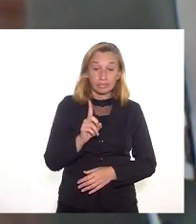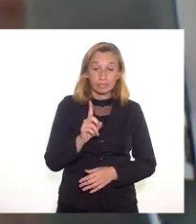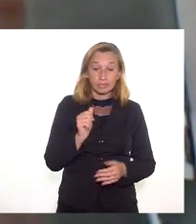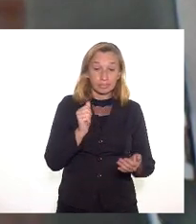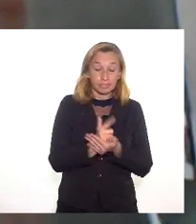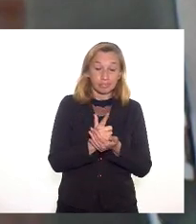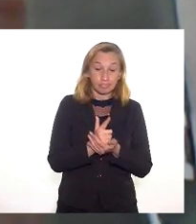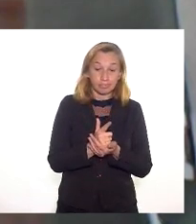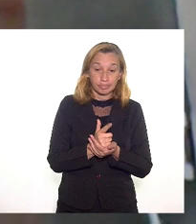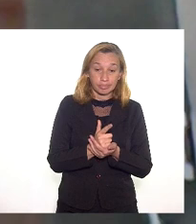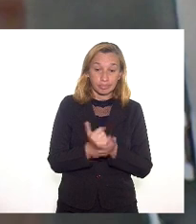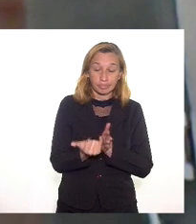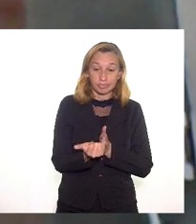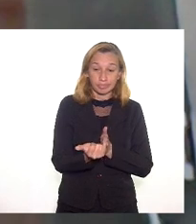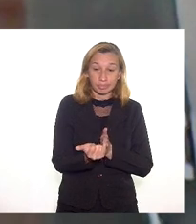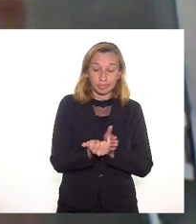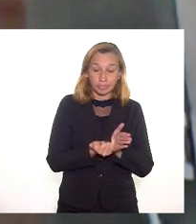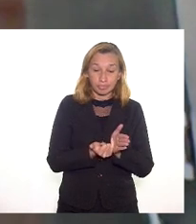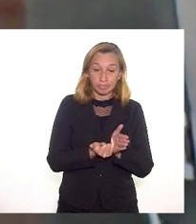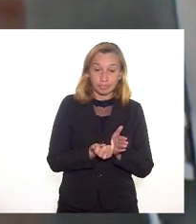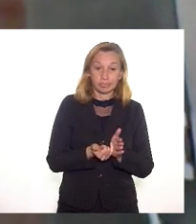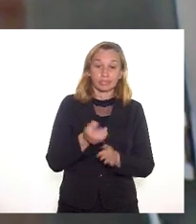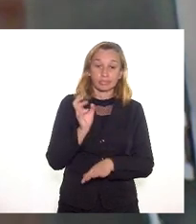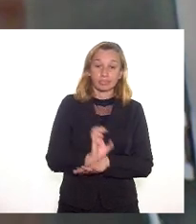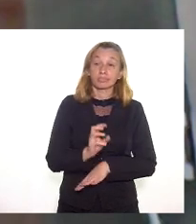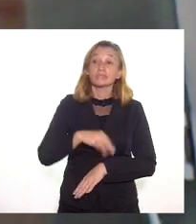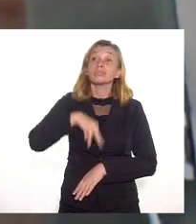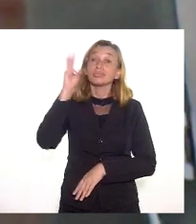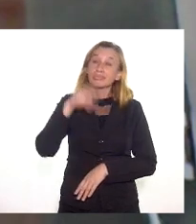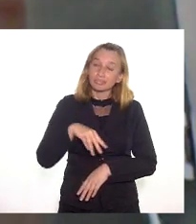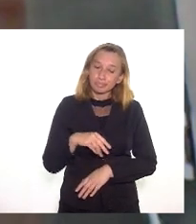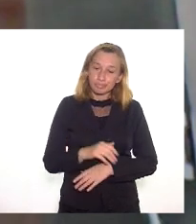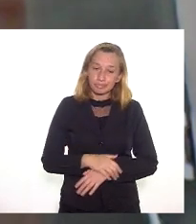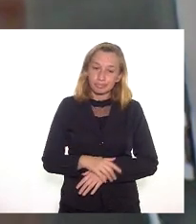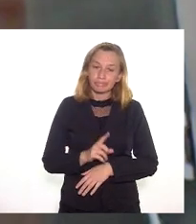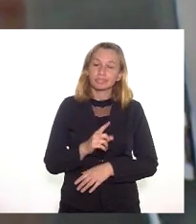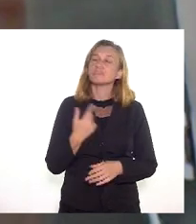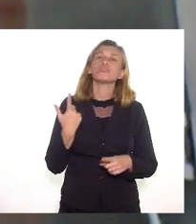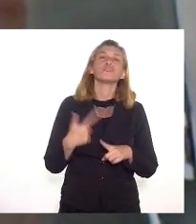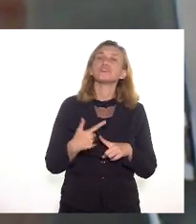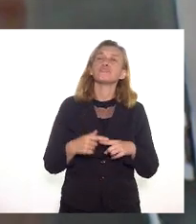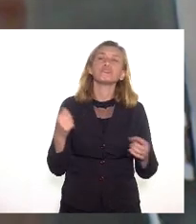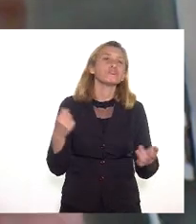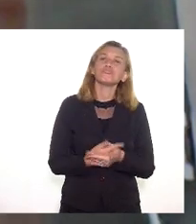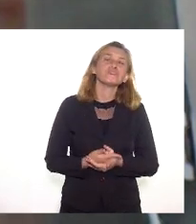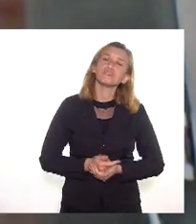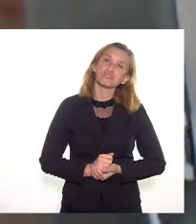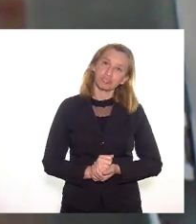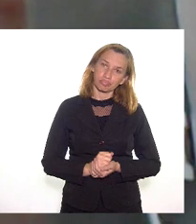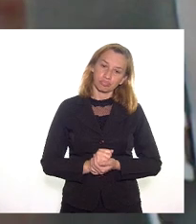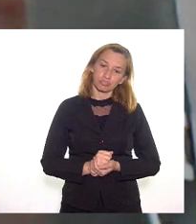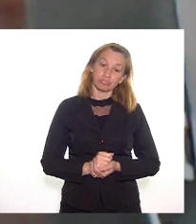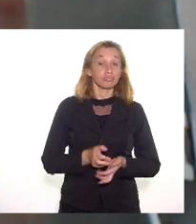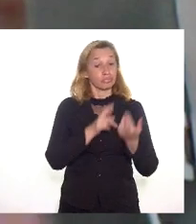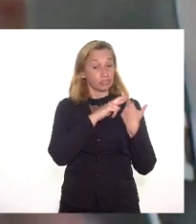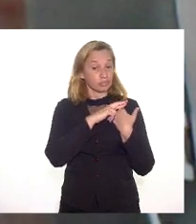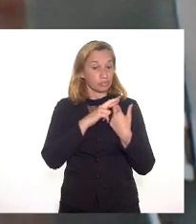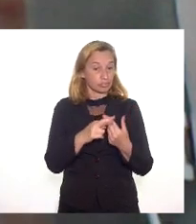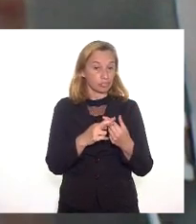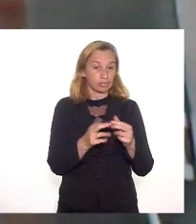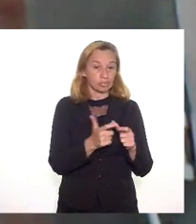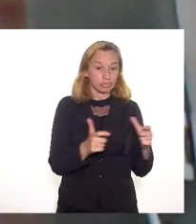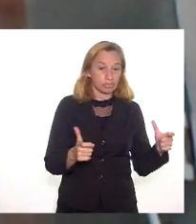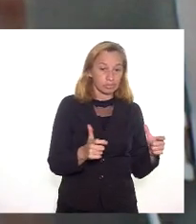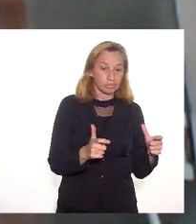quem são os maiores revedores do Estado. Vamos lá ver quem são. E por que não pagam? Porque senão fica muita responsabilidade em cima do